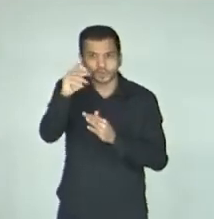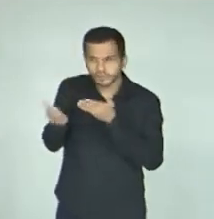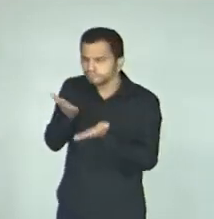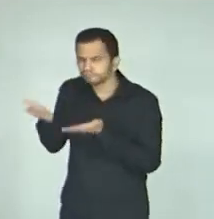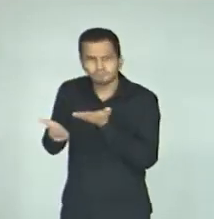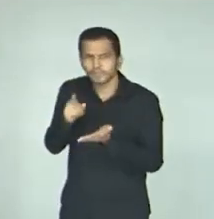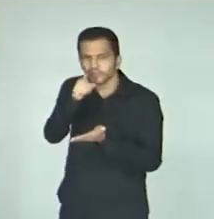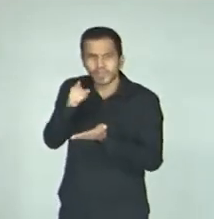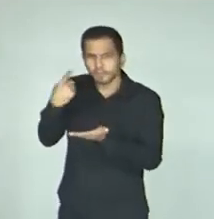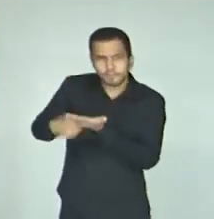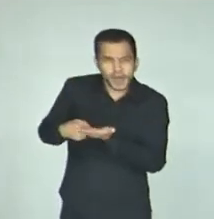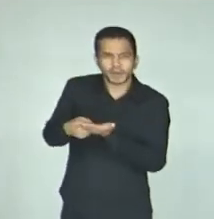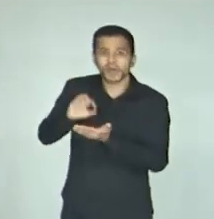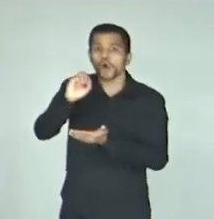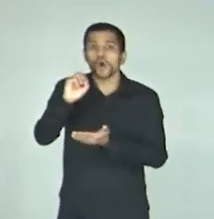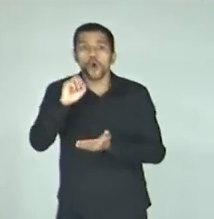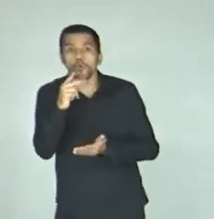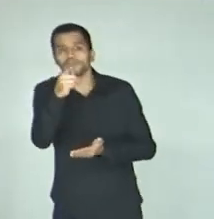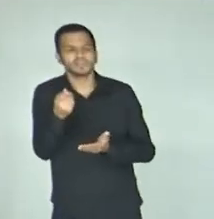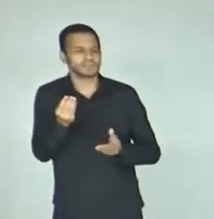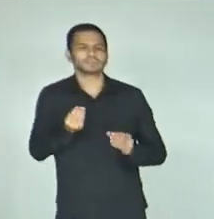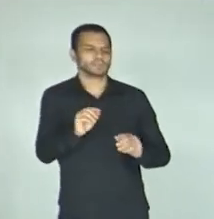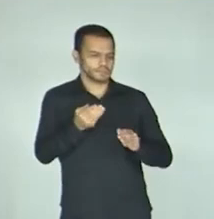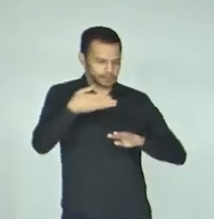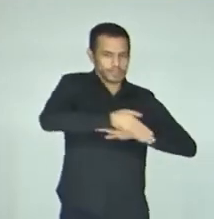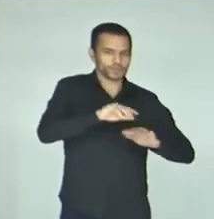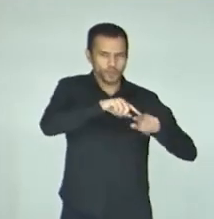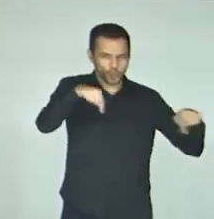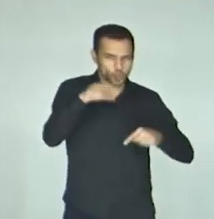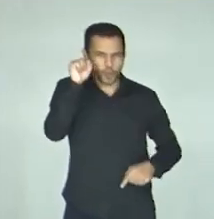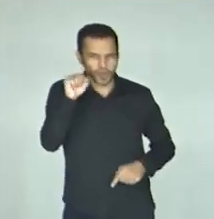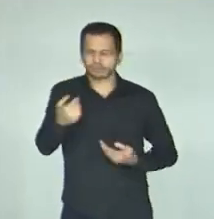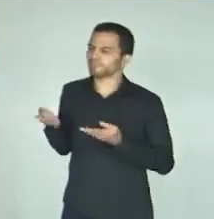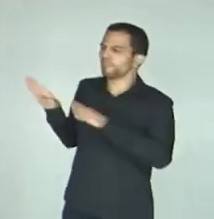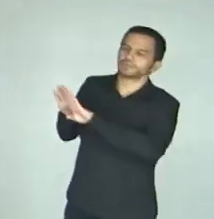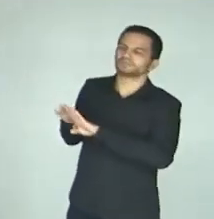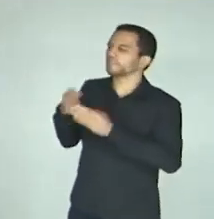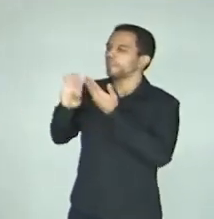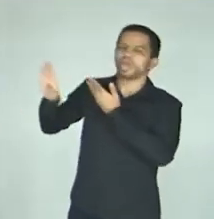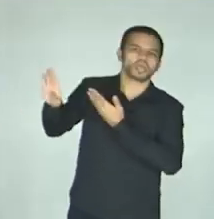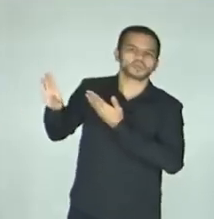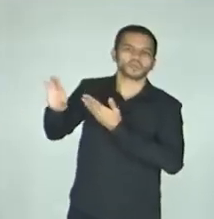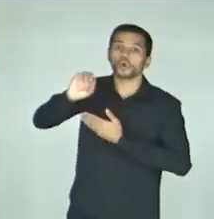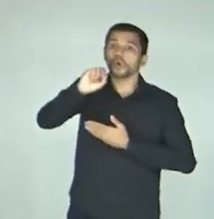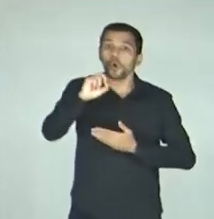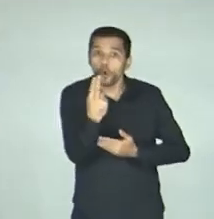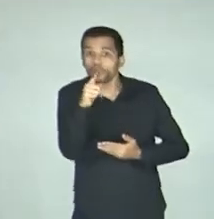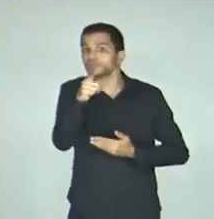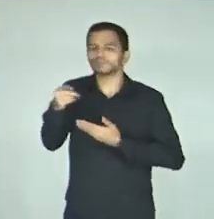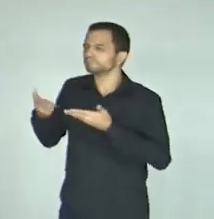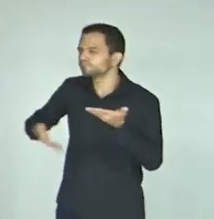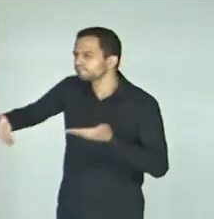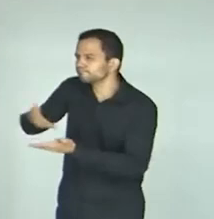você se tranca no quarto ou você fica com eles e em quarto lugar e como